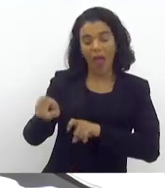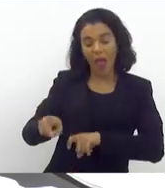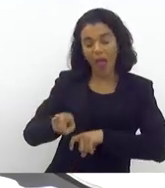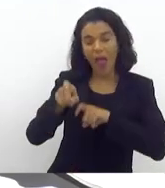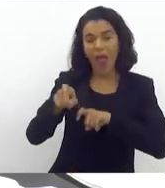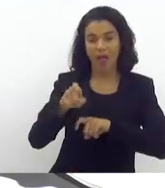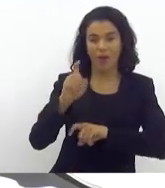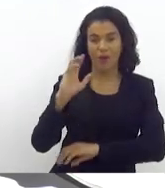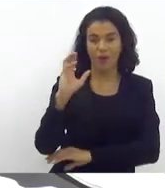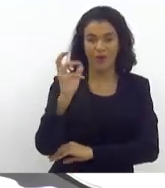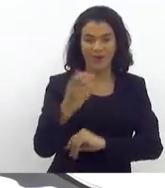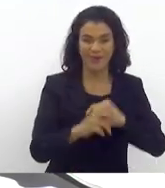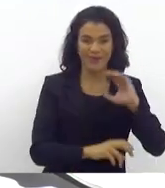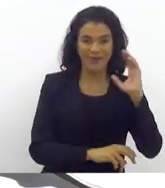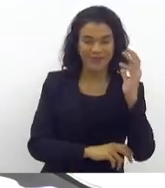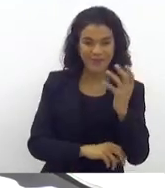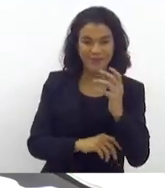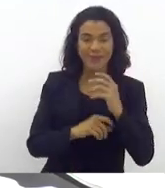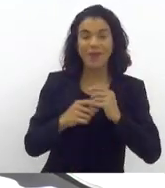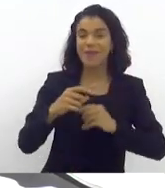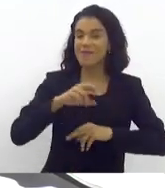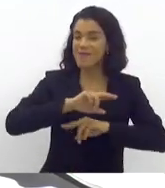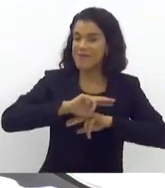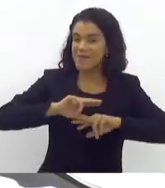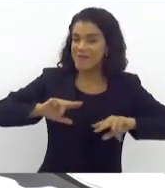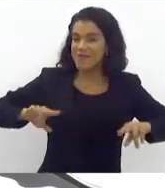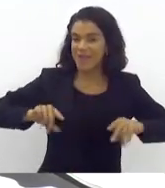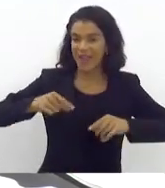Orgânica e várias outras políticas.